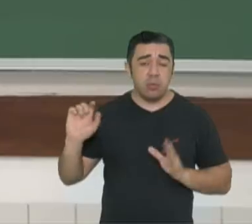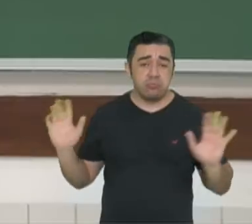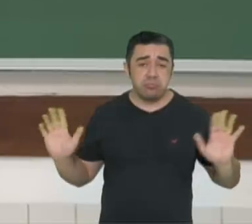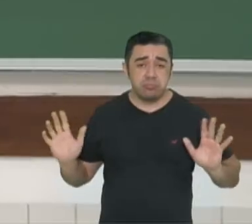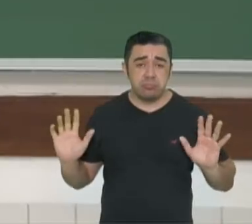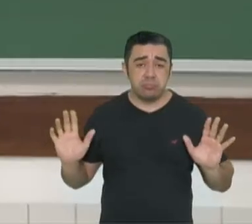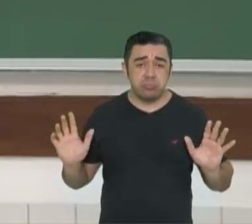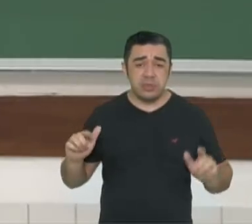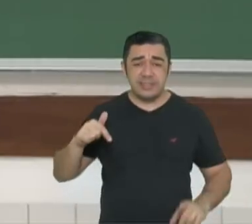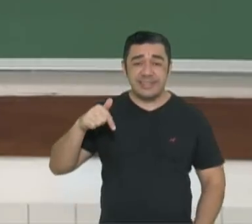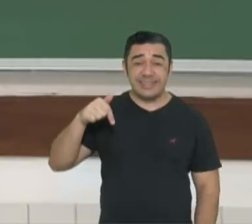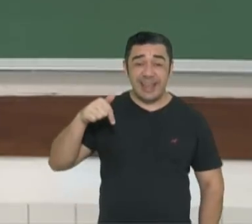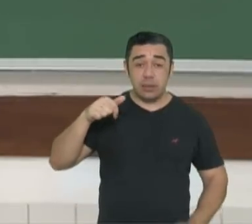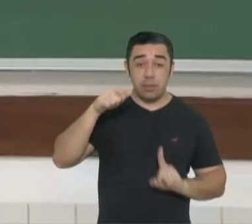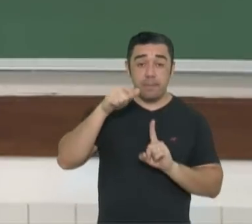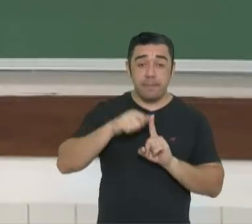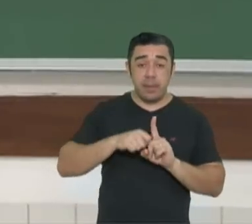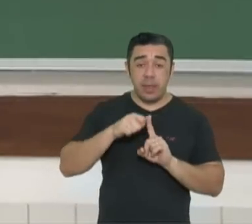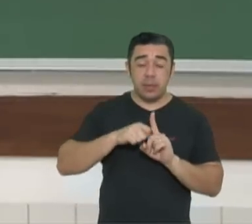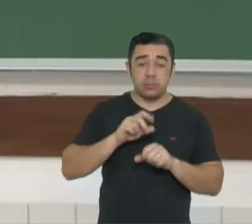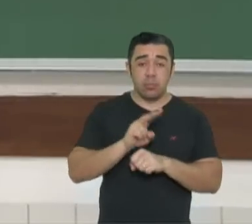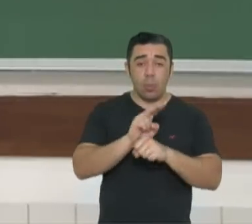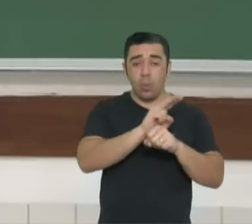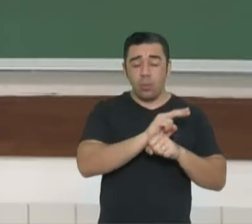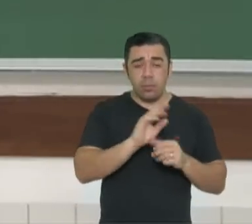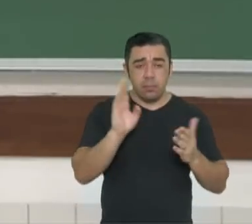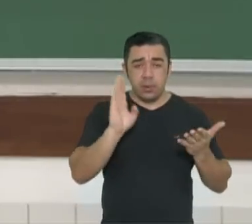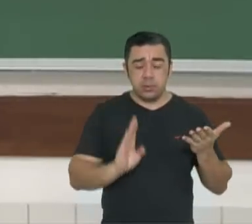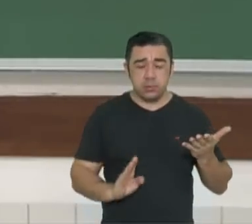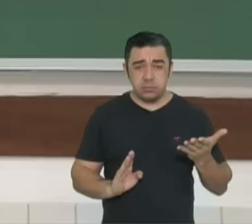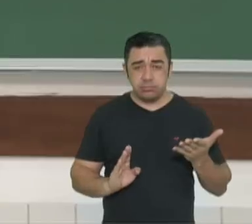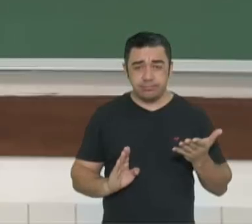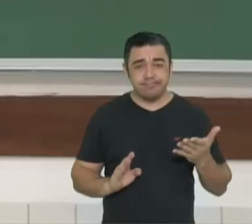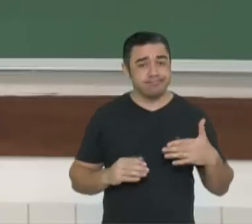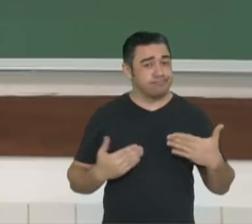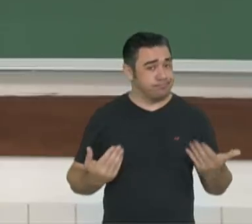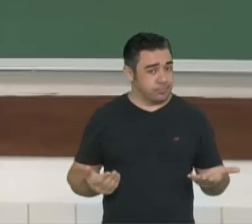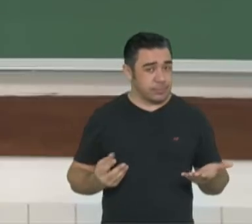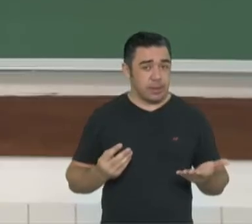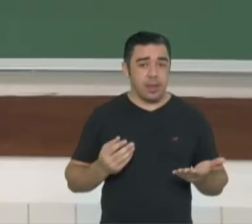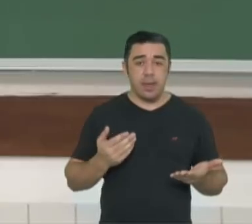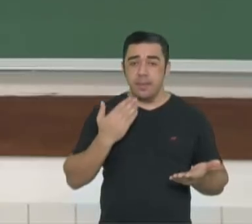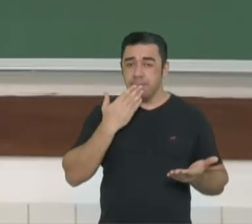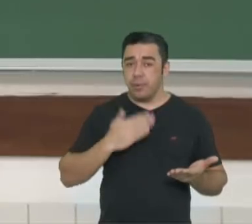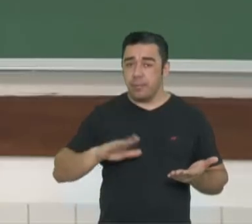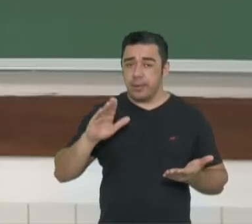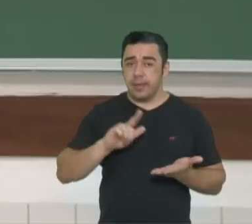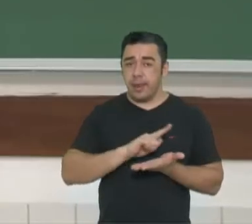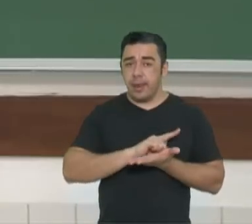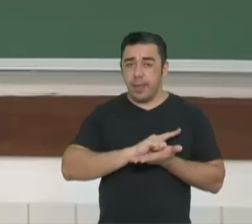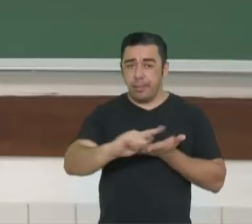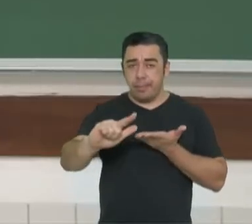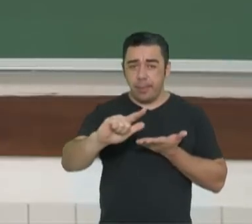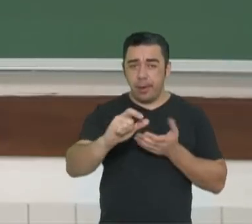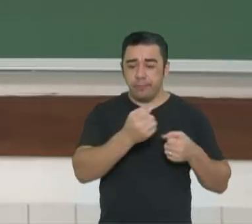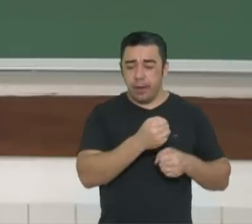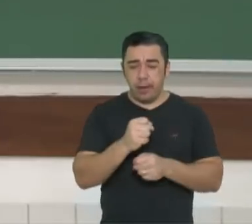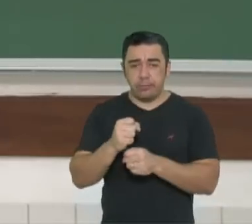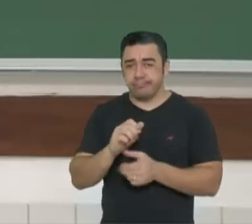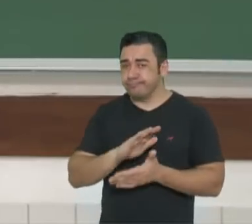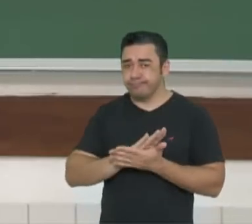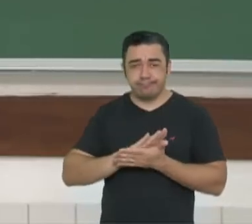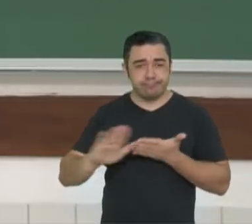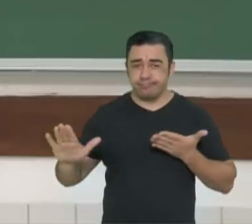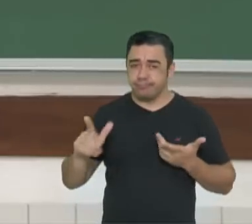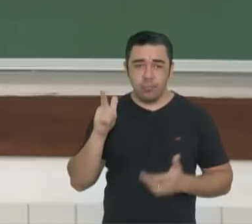com 7 meses de governo. Então, toda essa promessa de limpar o Brasil não conseguiu ser realizada. Algo ainda